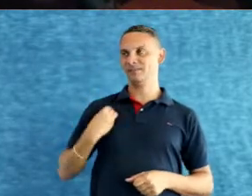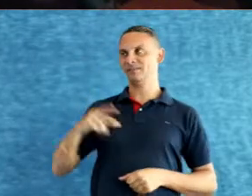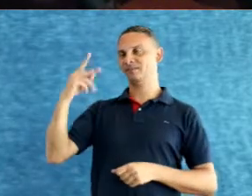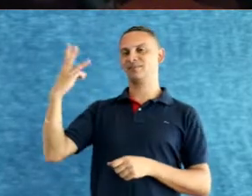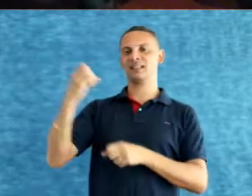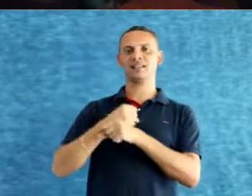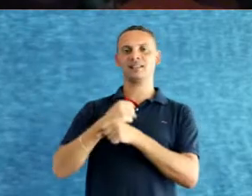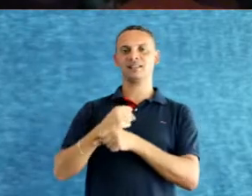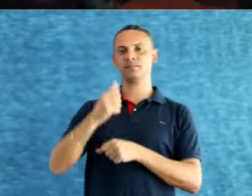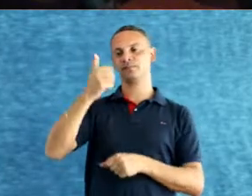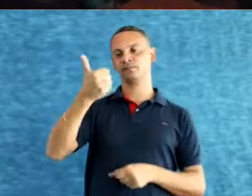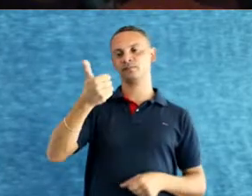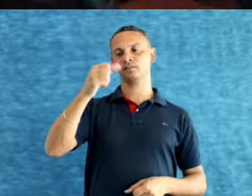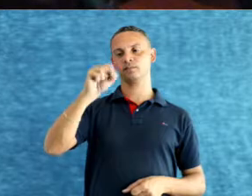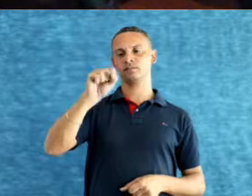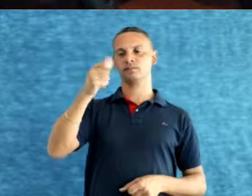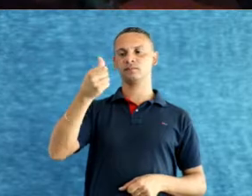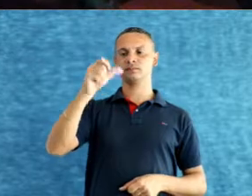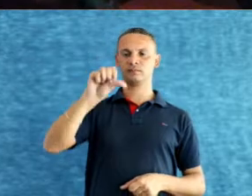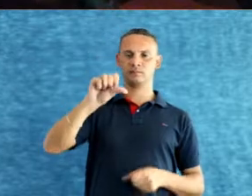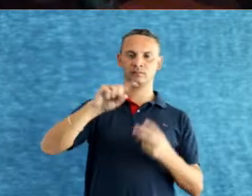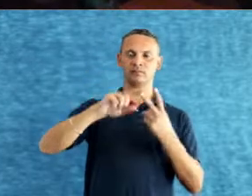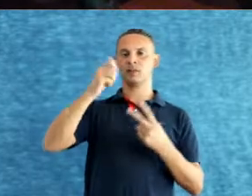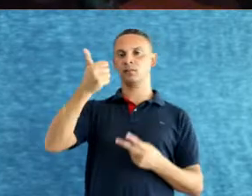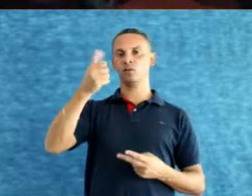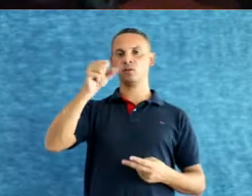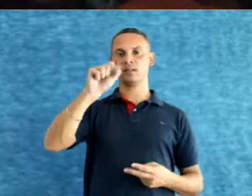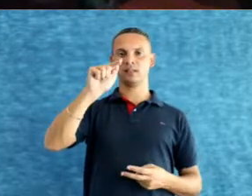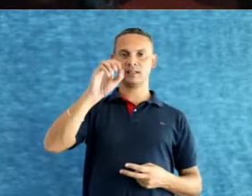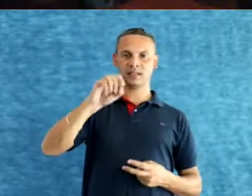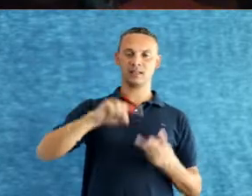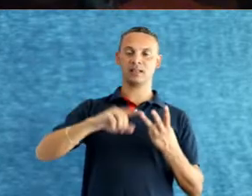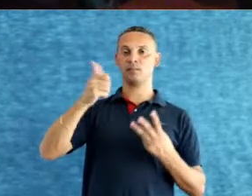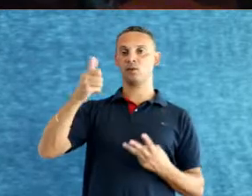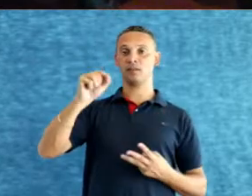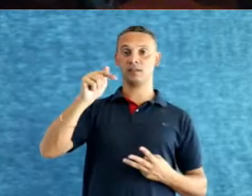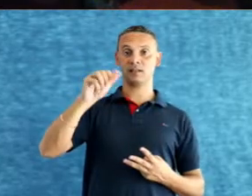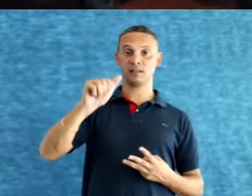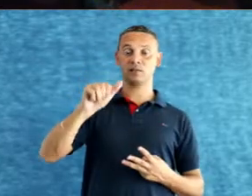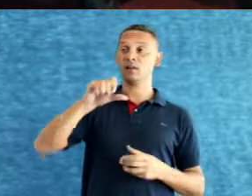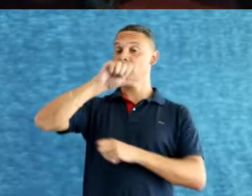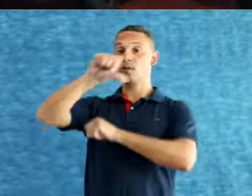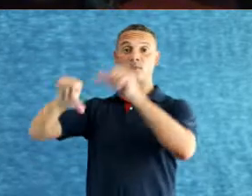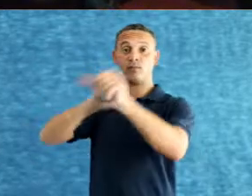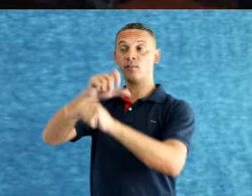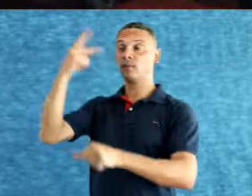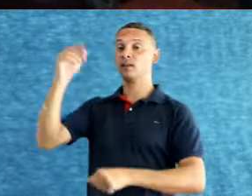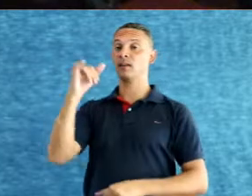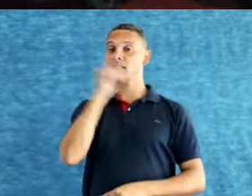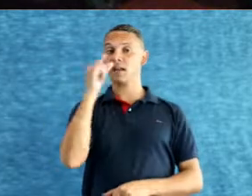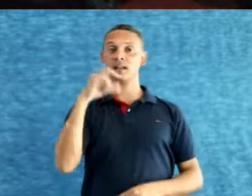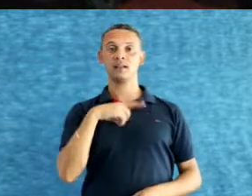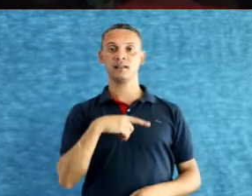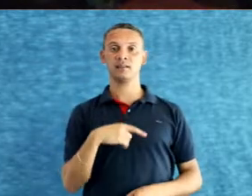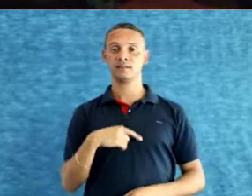etc. Ela se posiciona. Quer dizer, se Machado tivesse lido o livro antes de escrever, ele não teria dito aquilo. Sabe, assim, mais um